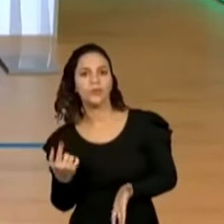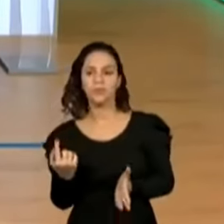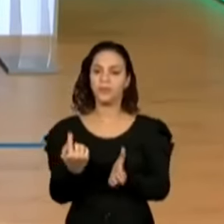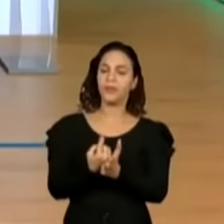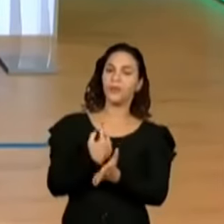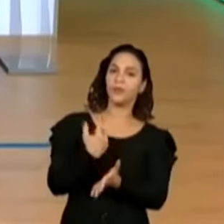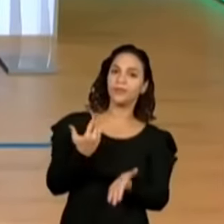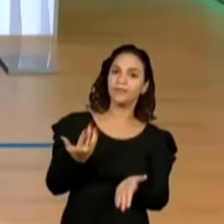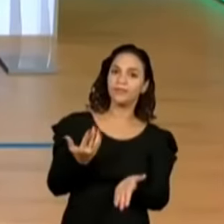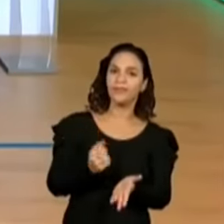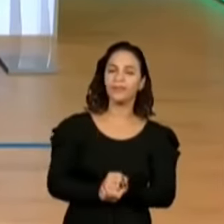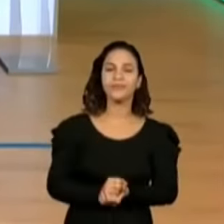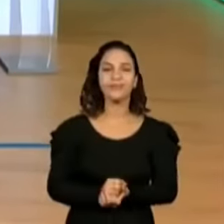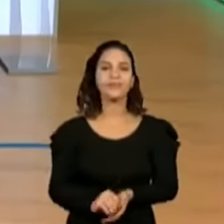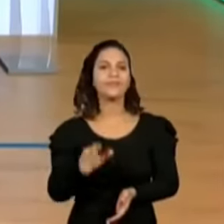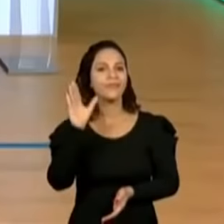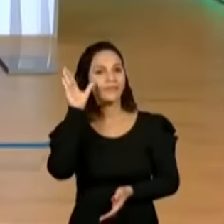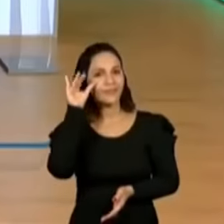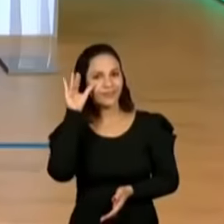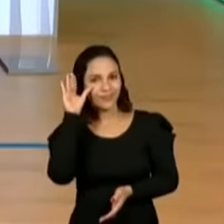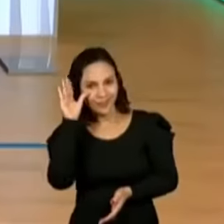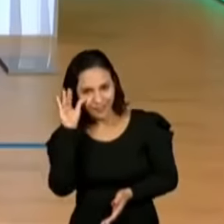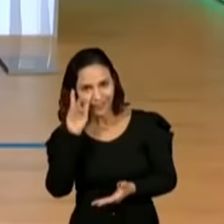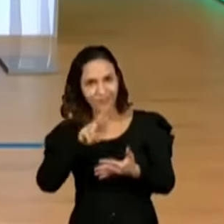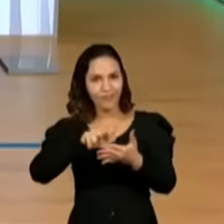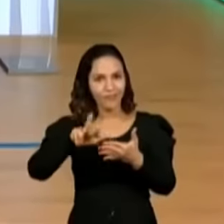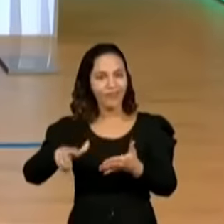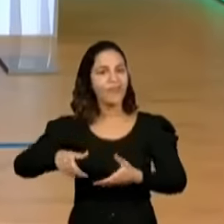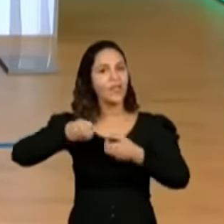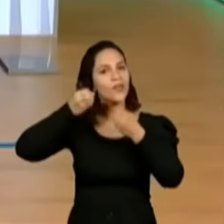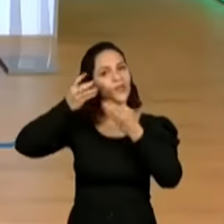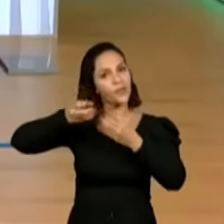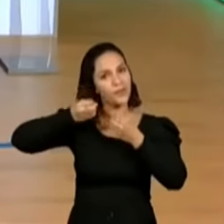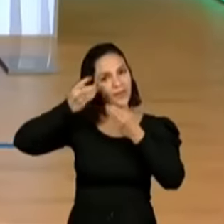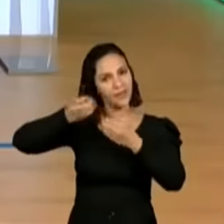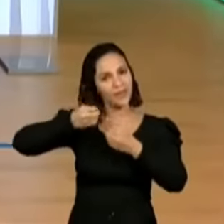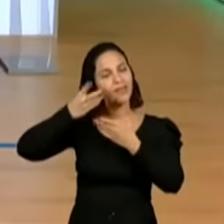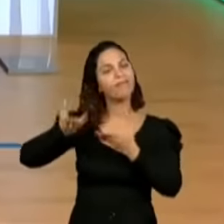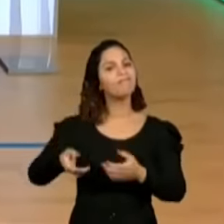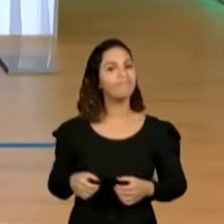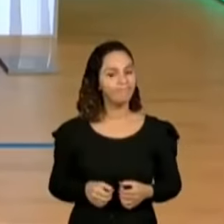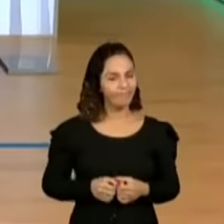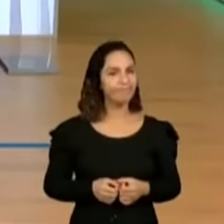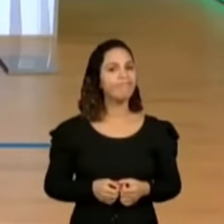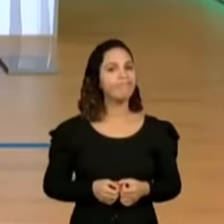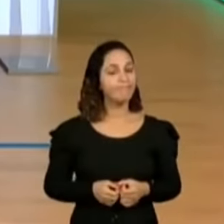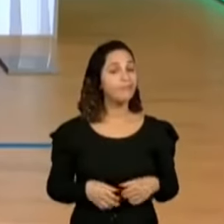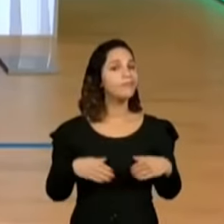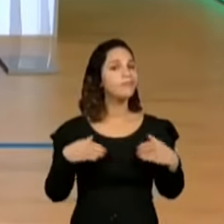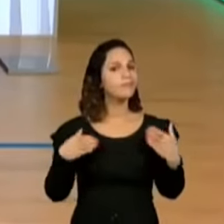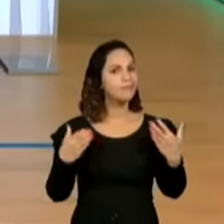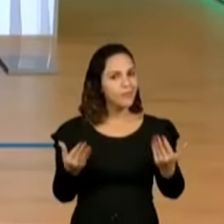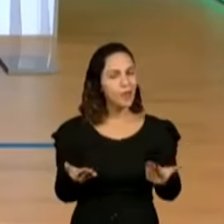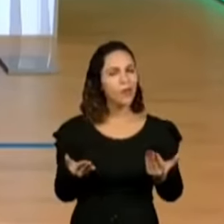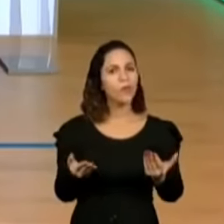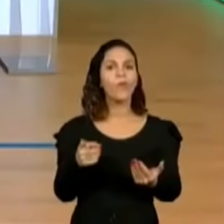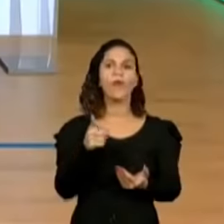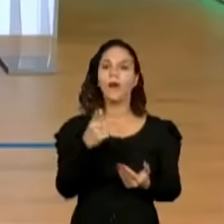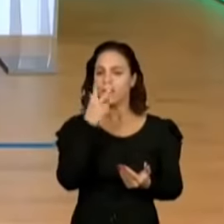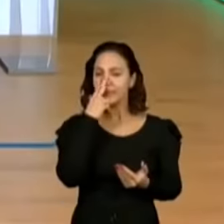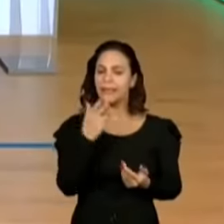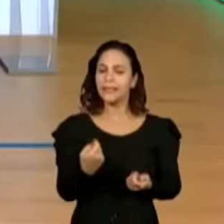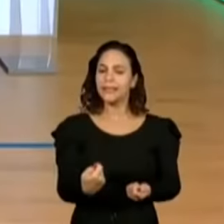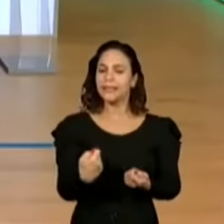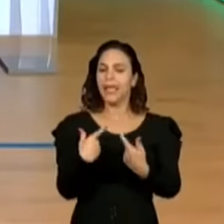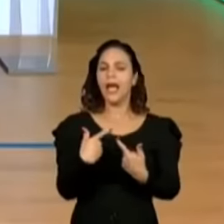fará? Curiosidades acerca de informações. Isso mesmo. Então, esse texto mexe com a nossa